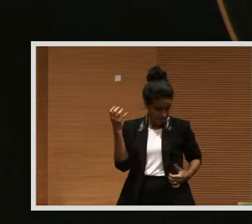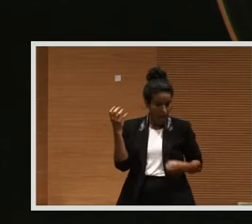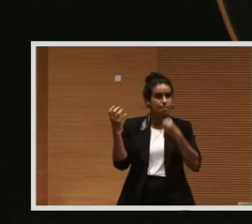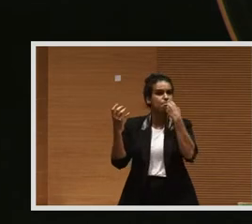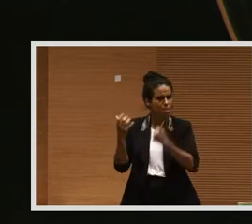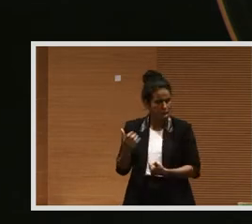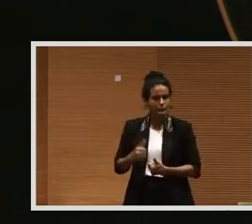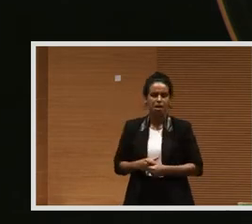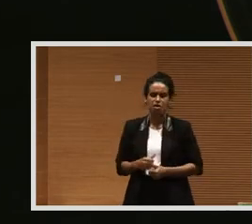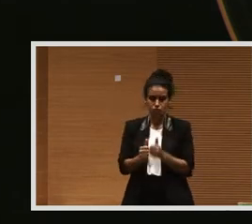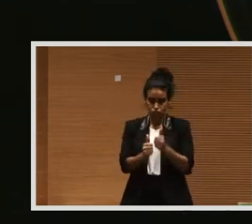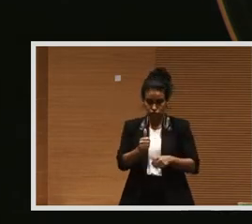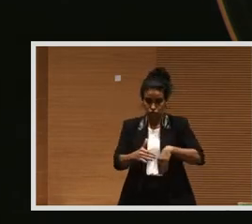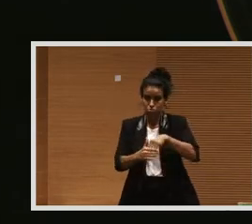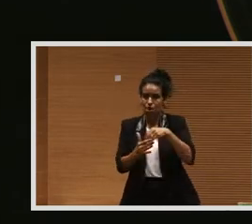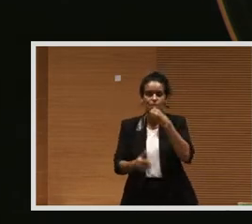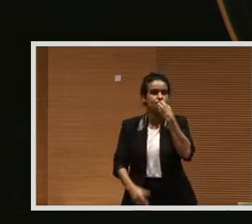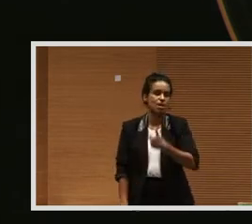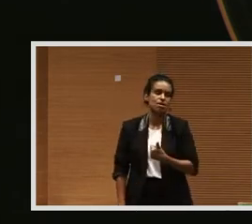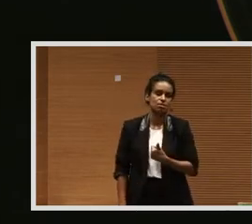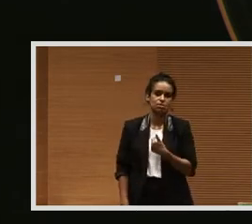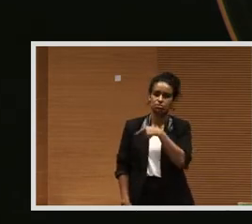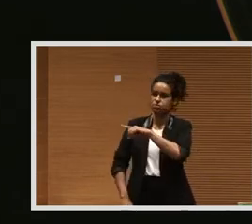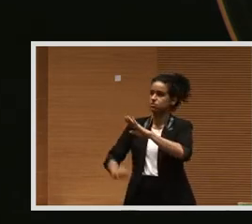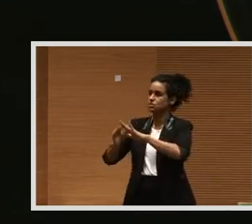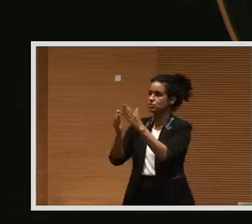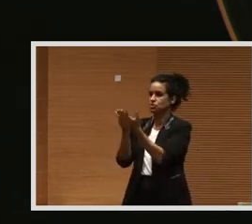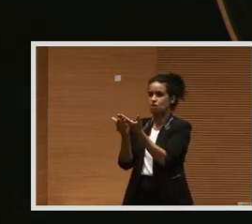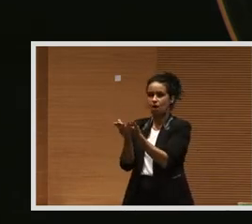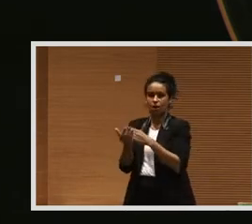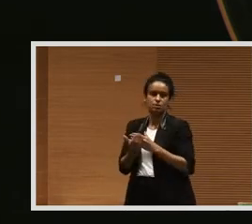bem e acha a escola um saco.